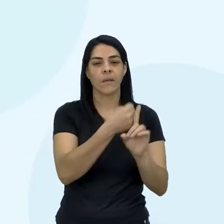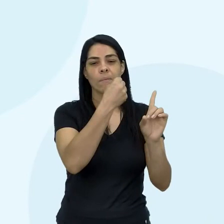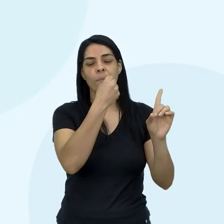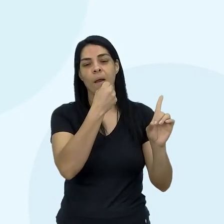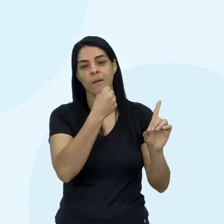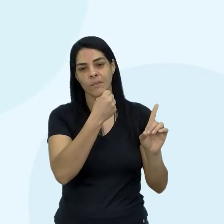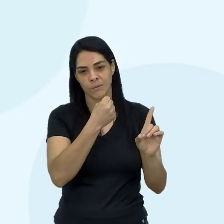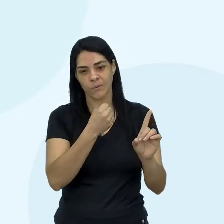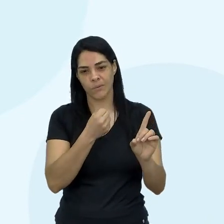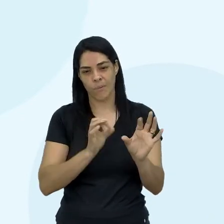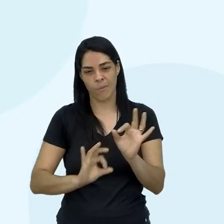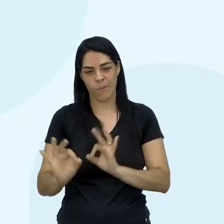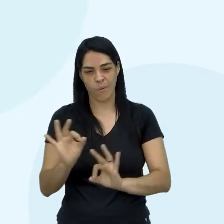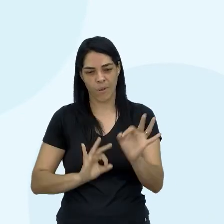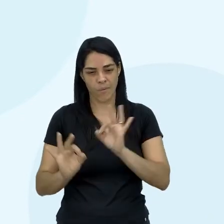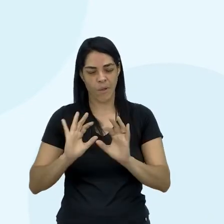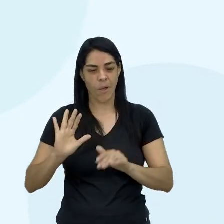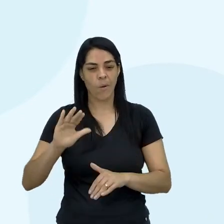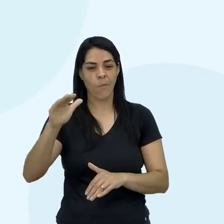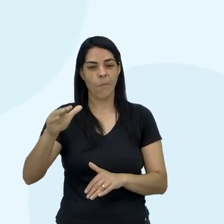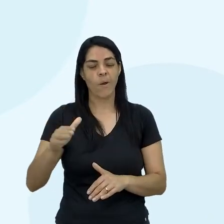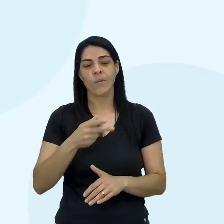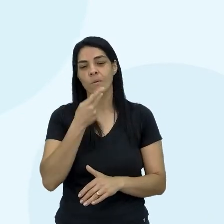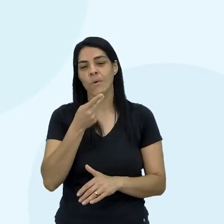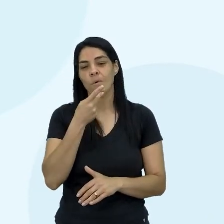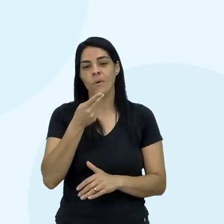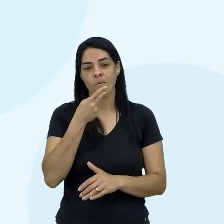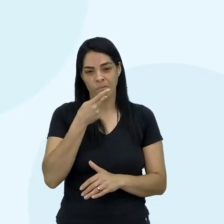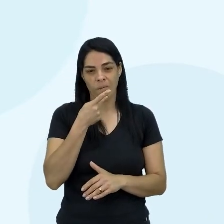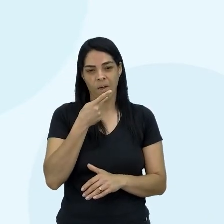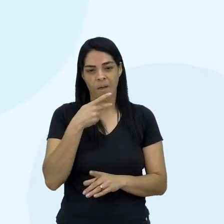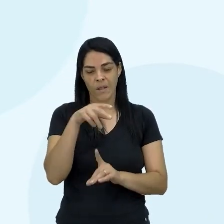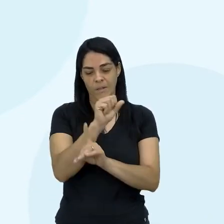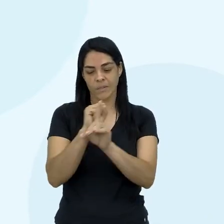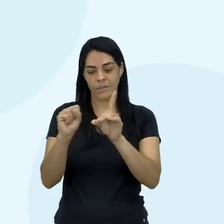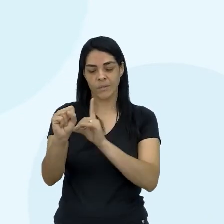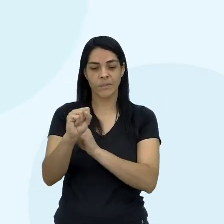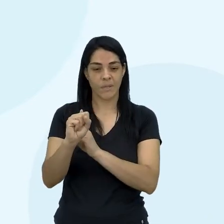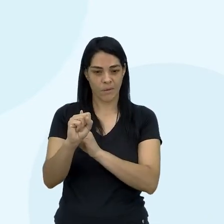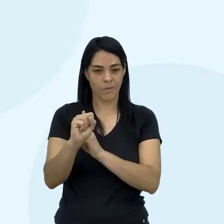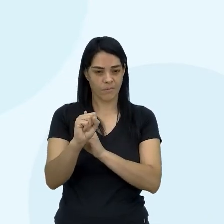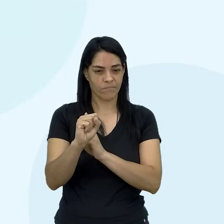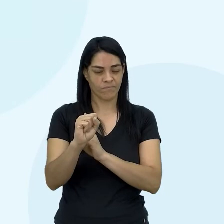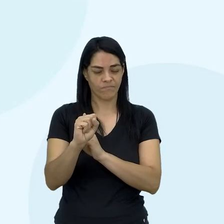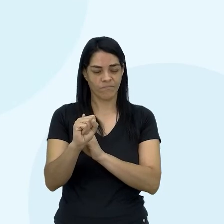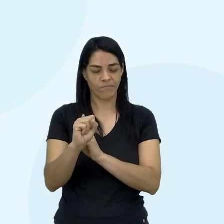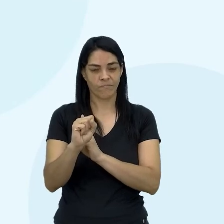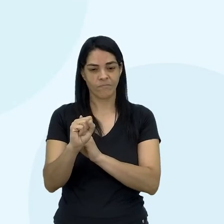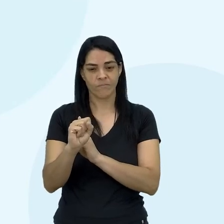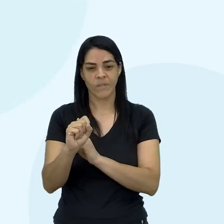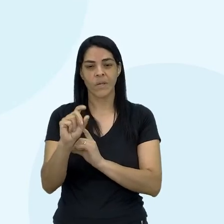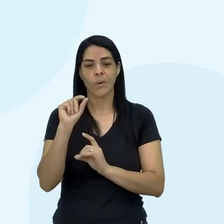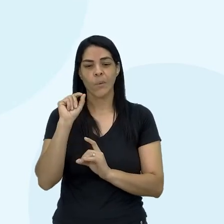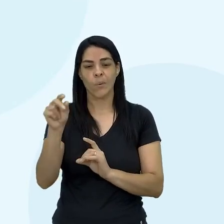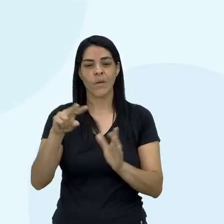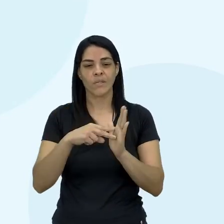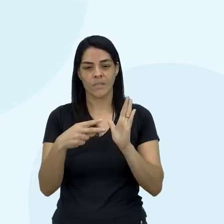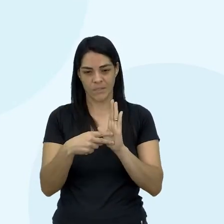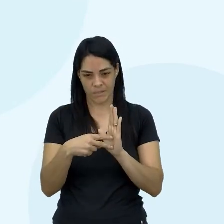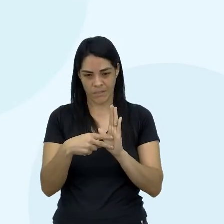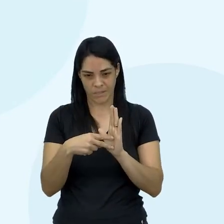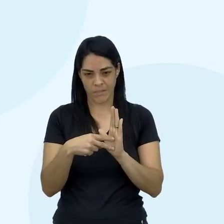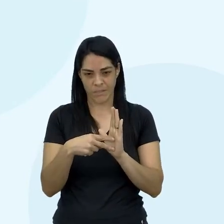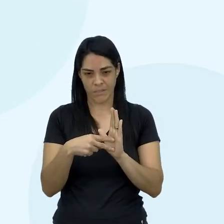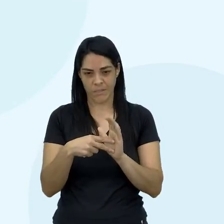na produção quando a gente fala da questão social. Ou seja, eu superexploro